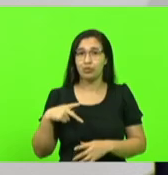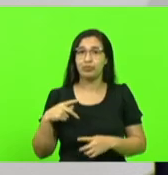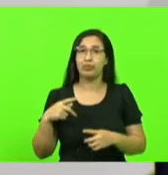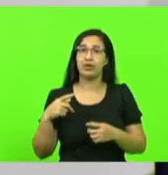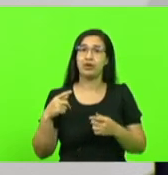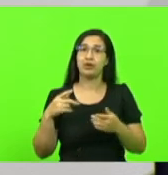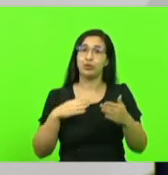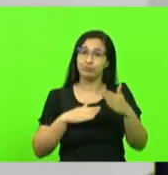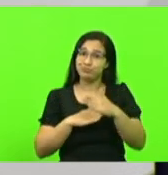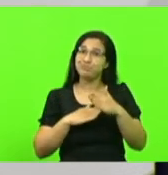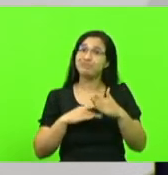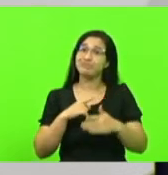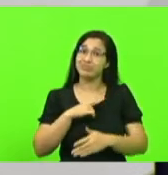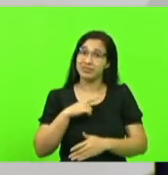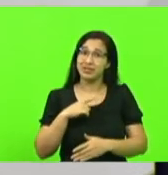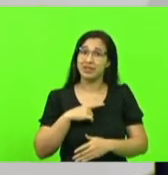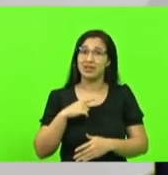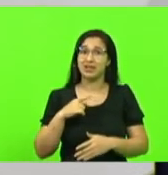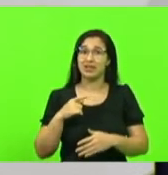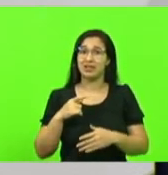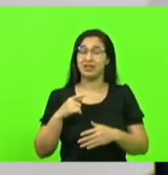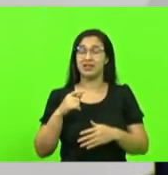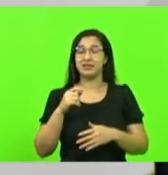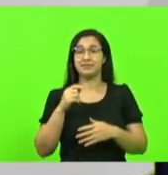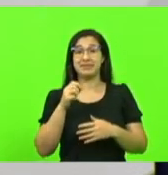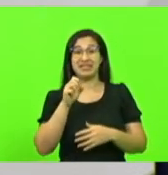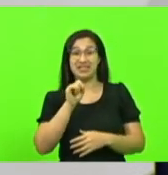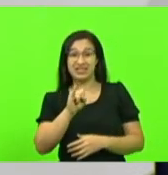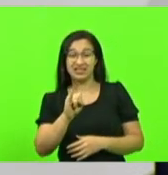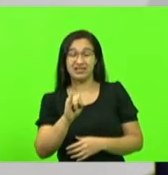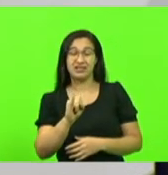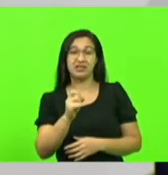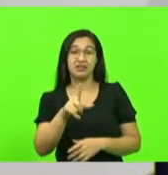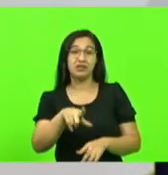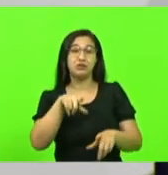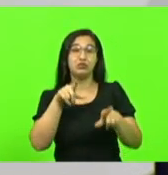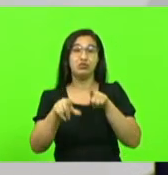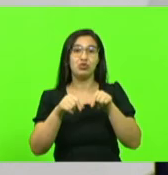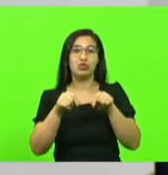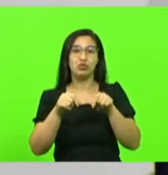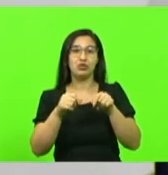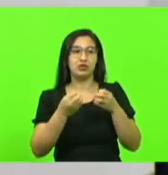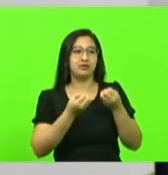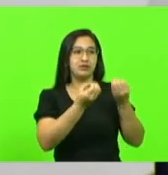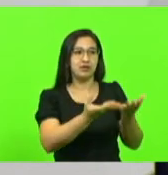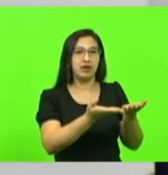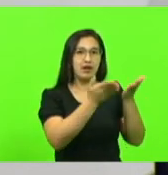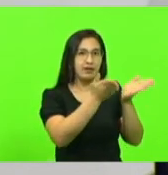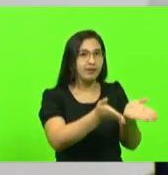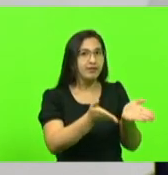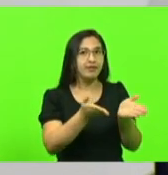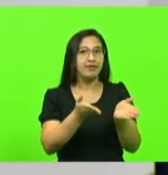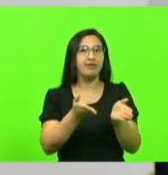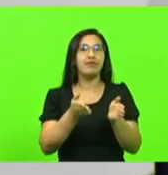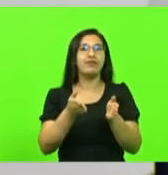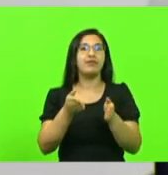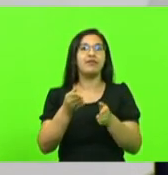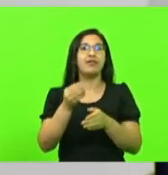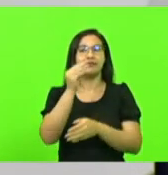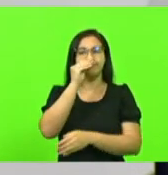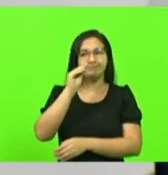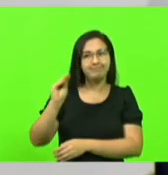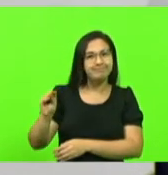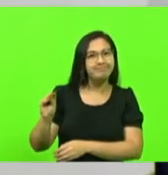não existe um pote de ouro depois do arco-íris. Se nós escolhermos colocar dinheiro aqui, nós estamos ao mesmo tempo escolhendo não colocar